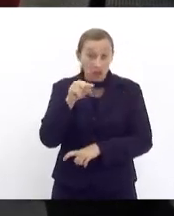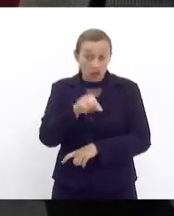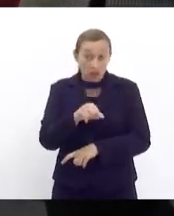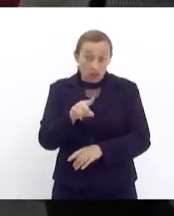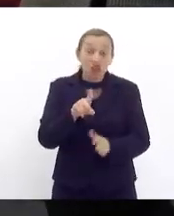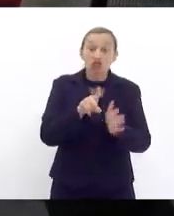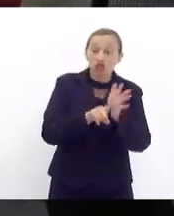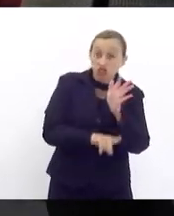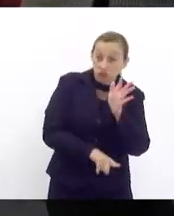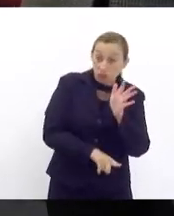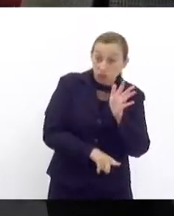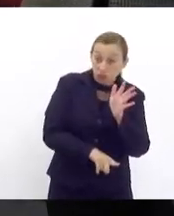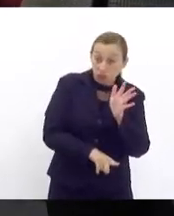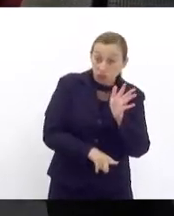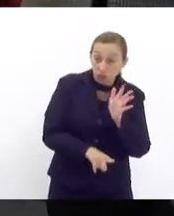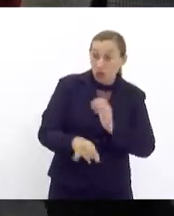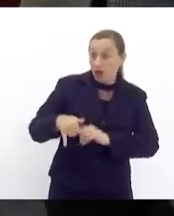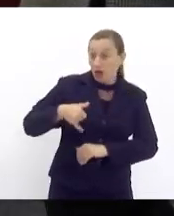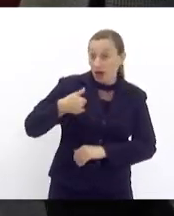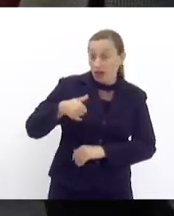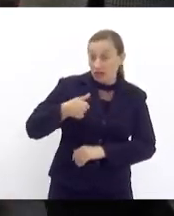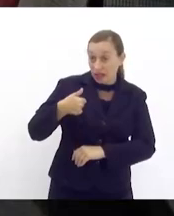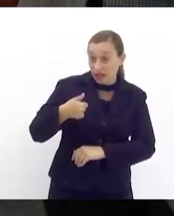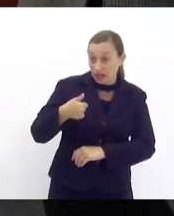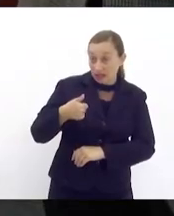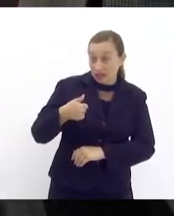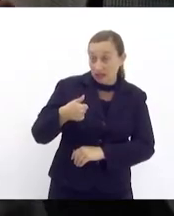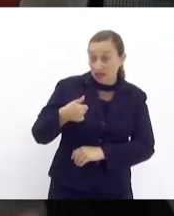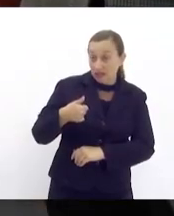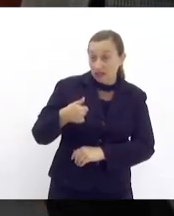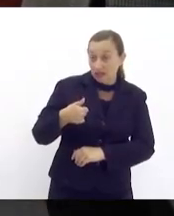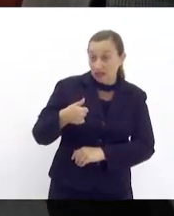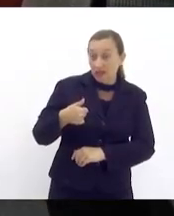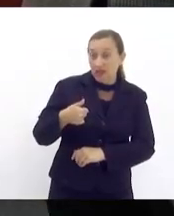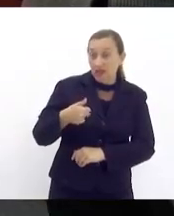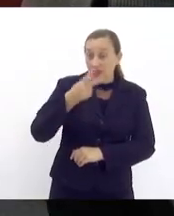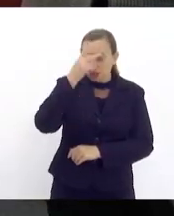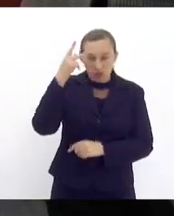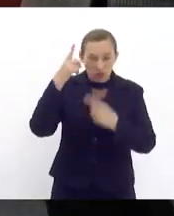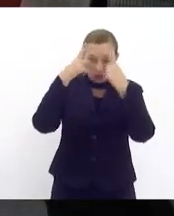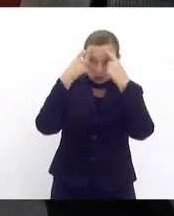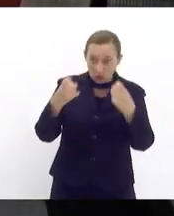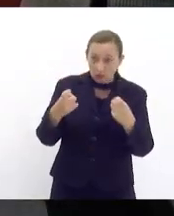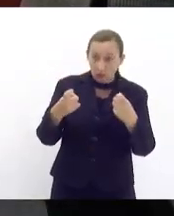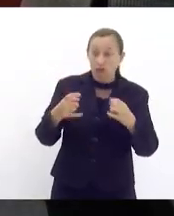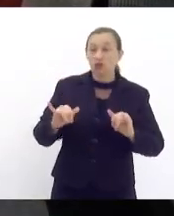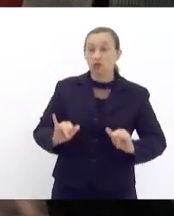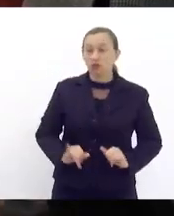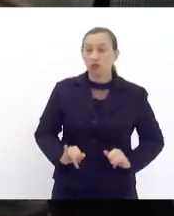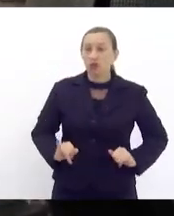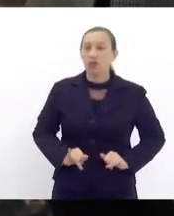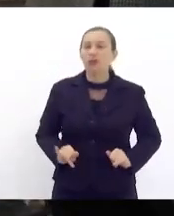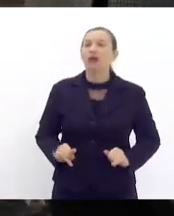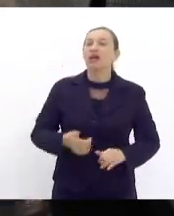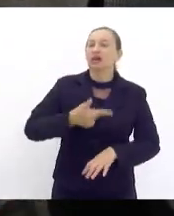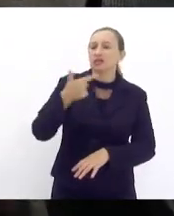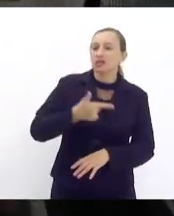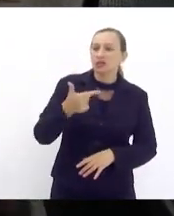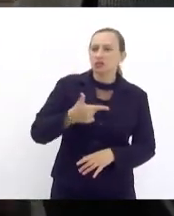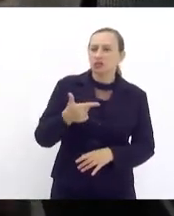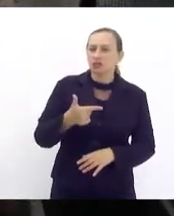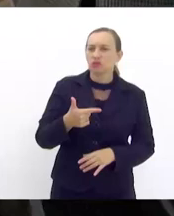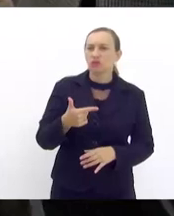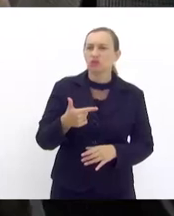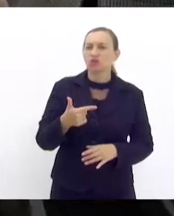diminuiu a faixa etária das vítimas dessa violência e segundo dados do Fundo de população